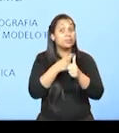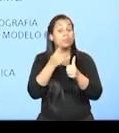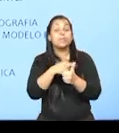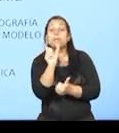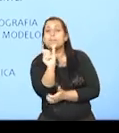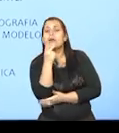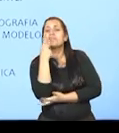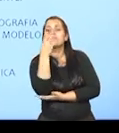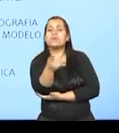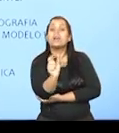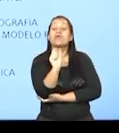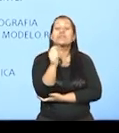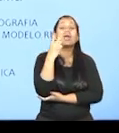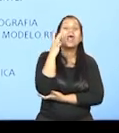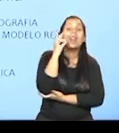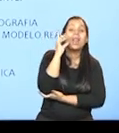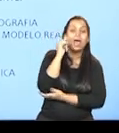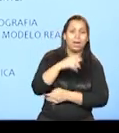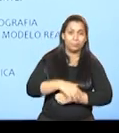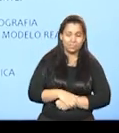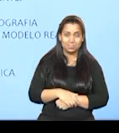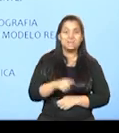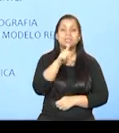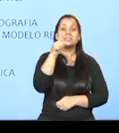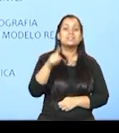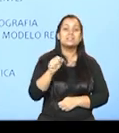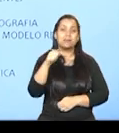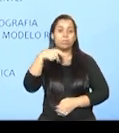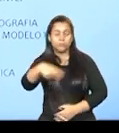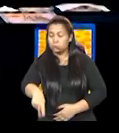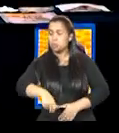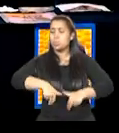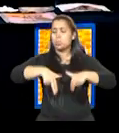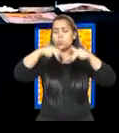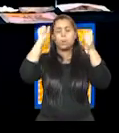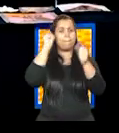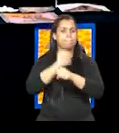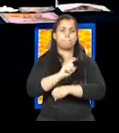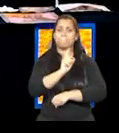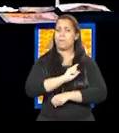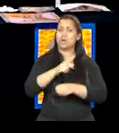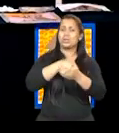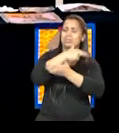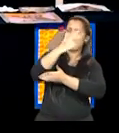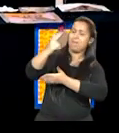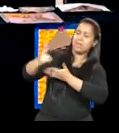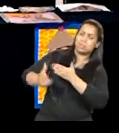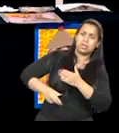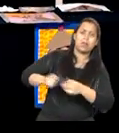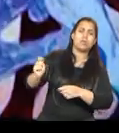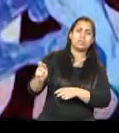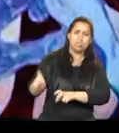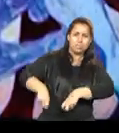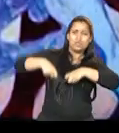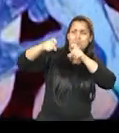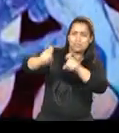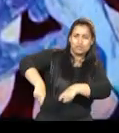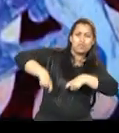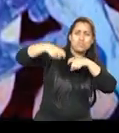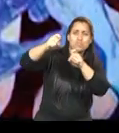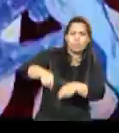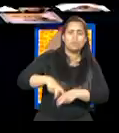palavra que disse foi lápis e zapt, não parou mais. Desenhava as touradas da Espanha,